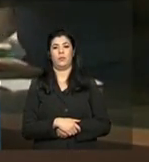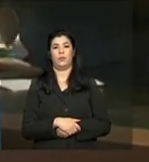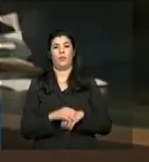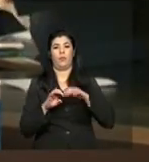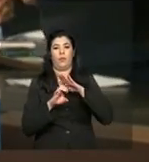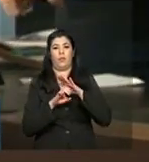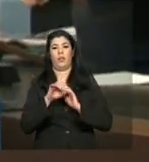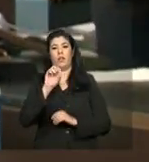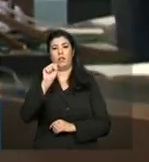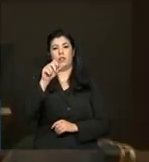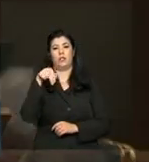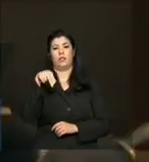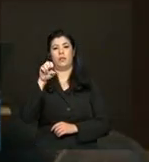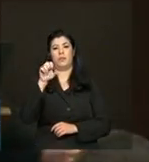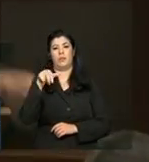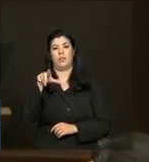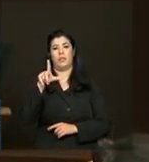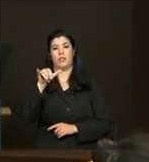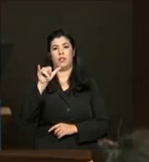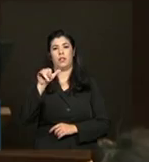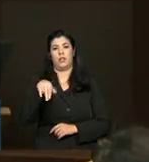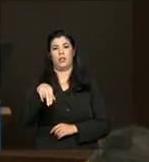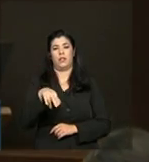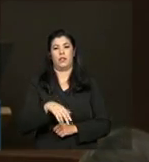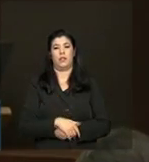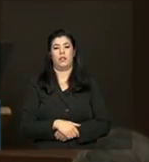Corretora Spinelli.